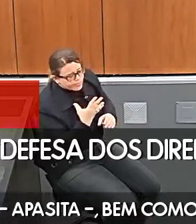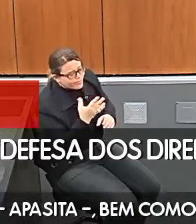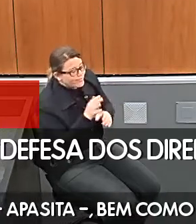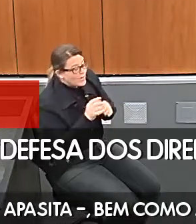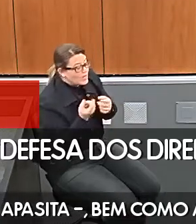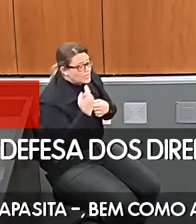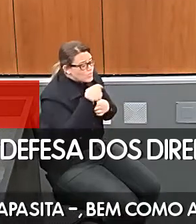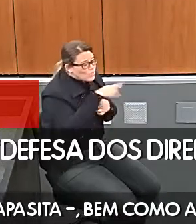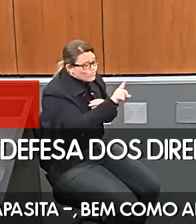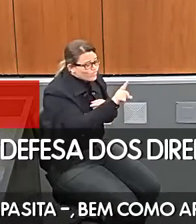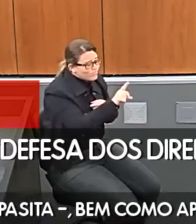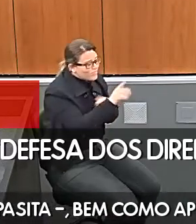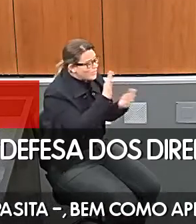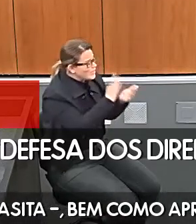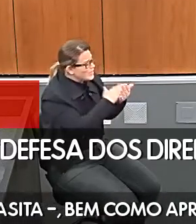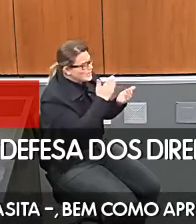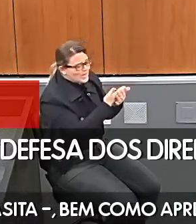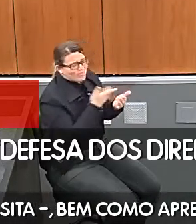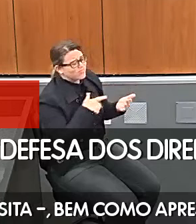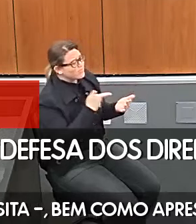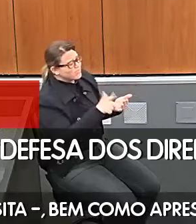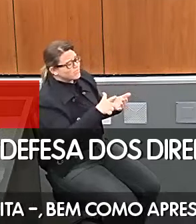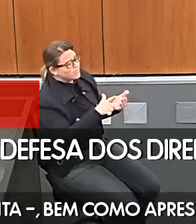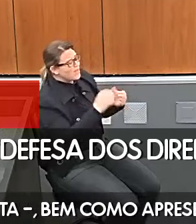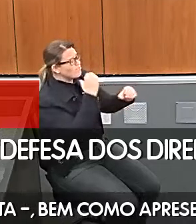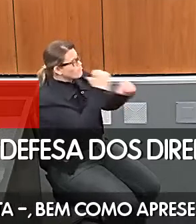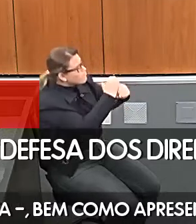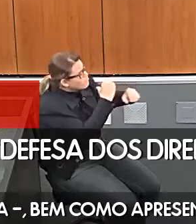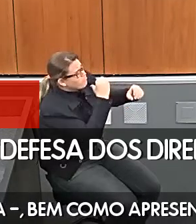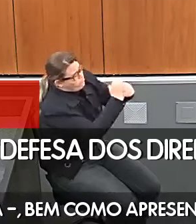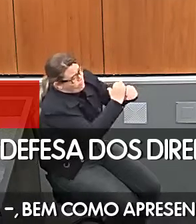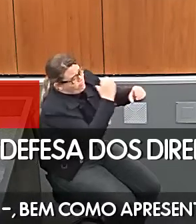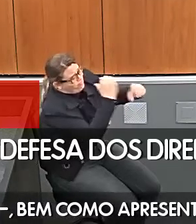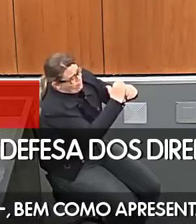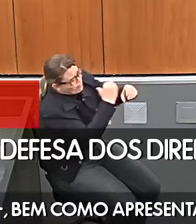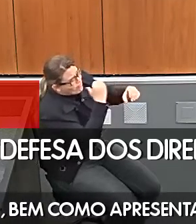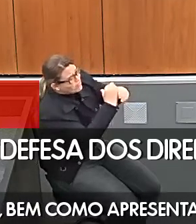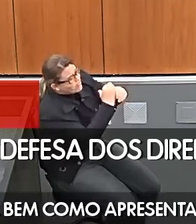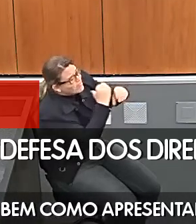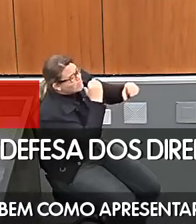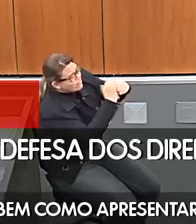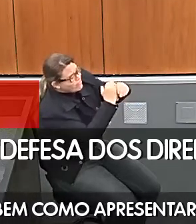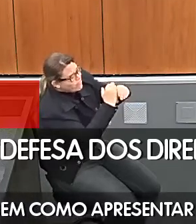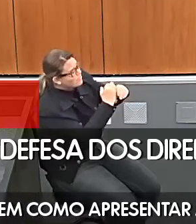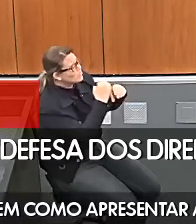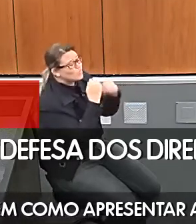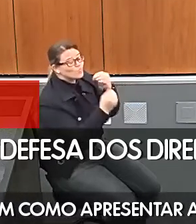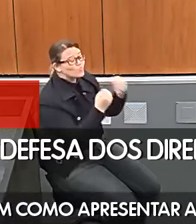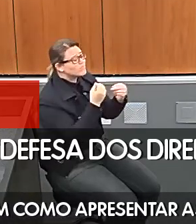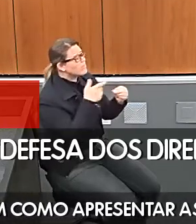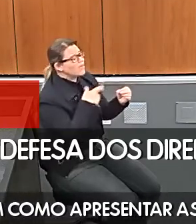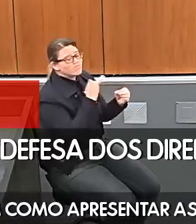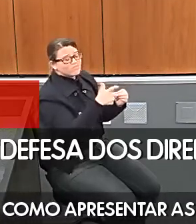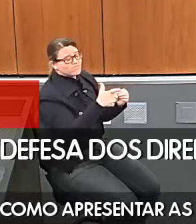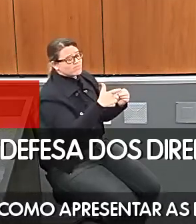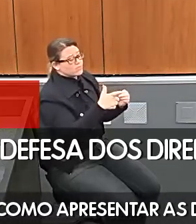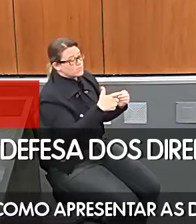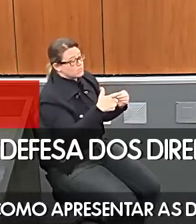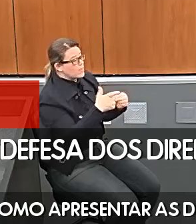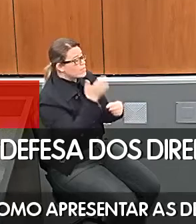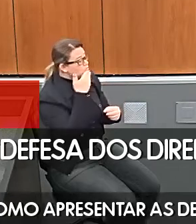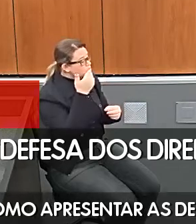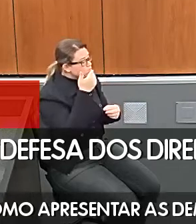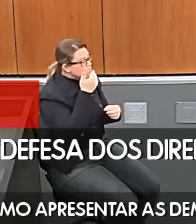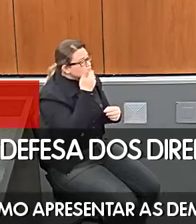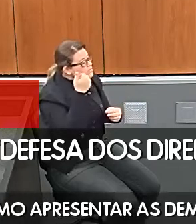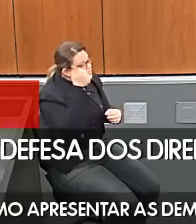se vocês não conseguissem passar para frente aquilo que vocês querem, gera para vocês... E para a gente que está aqui na Assembleia,